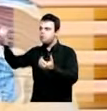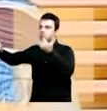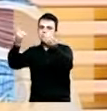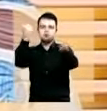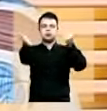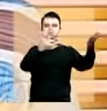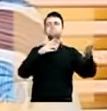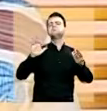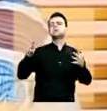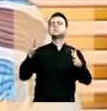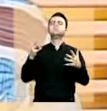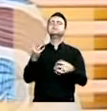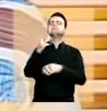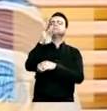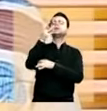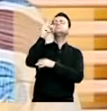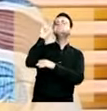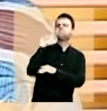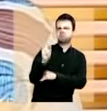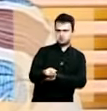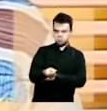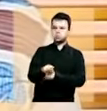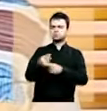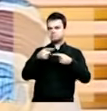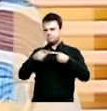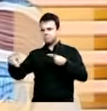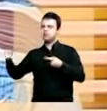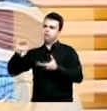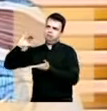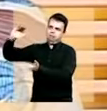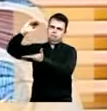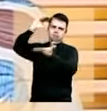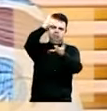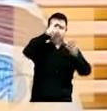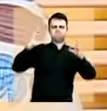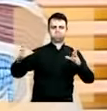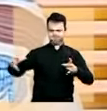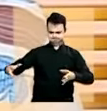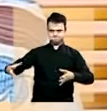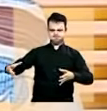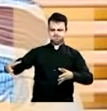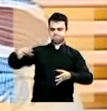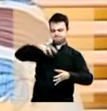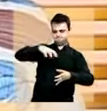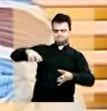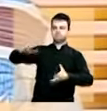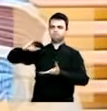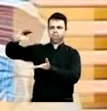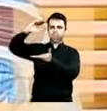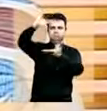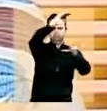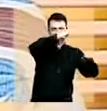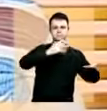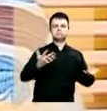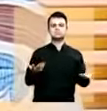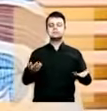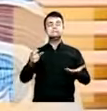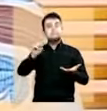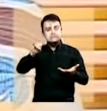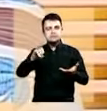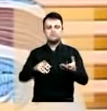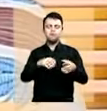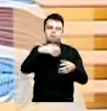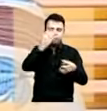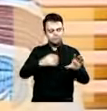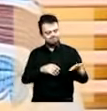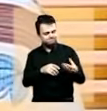Hoje, em torno de 3.000 cestas por semana, né? E o que tem pequenas avarias, a